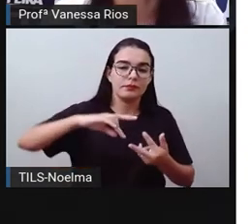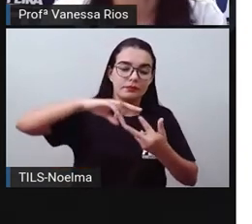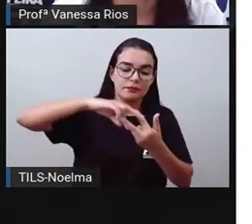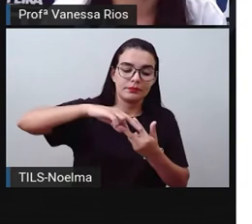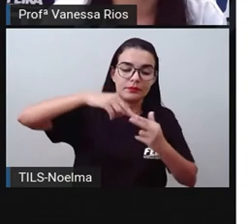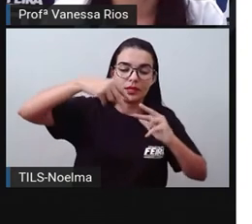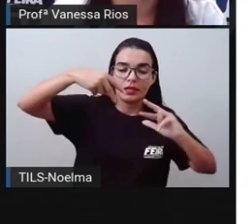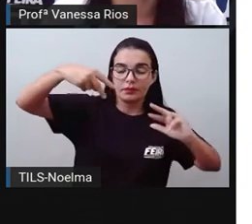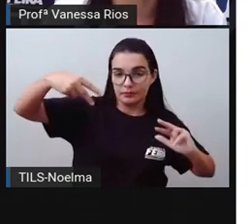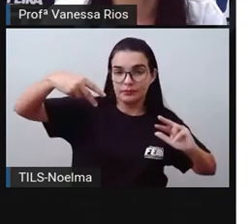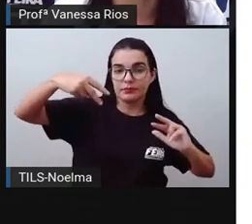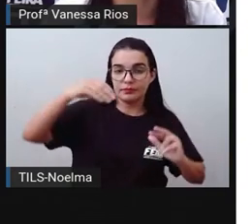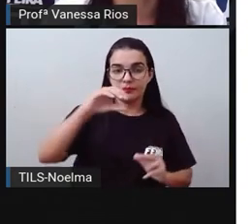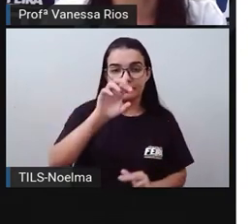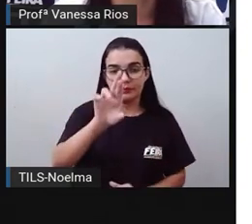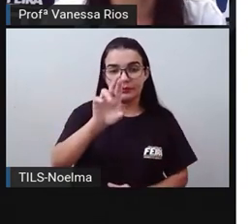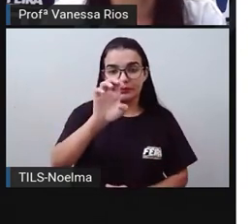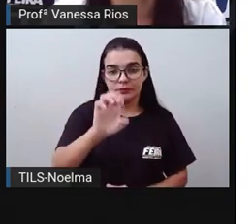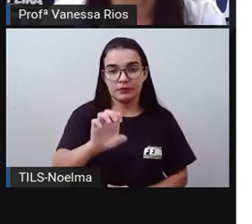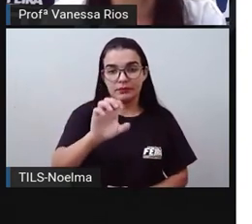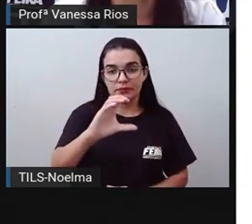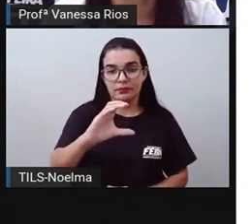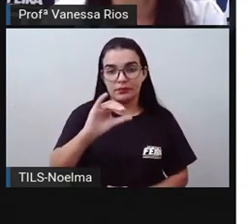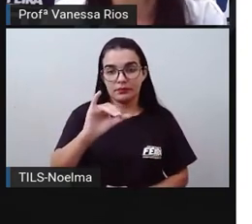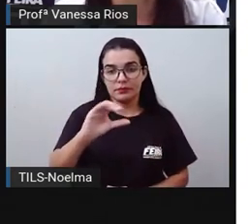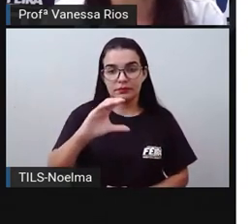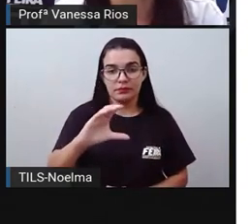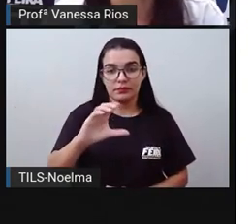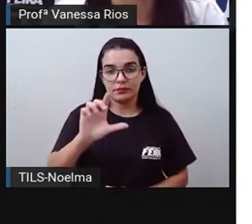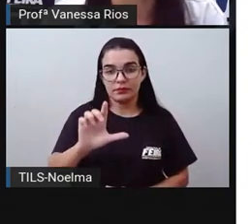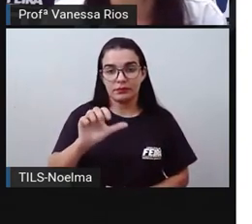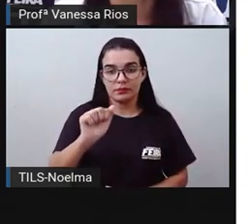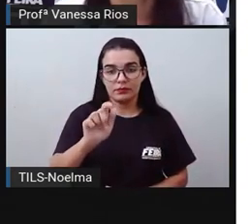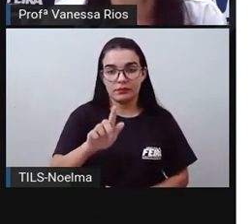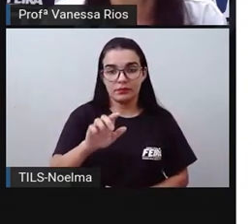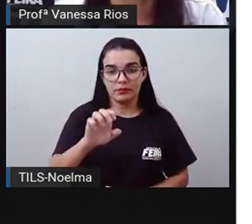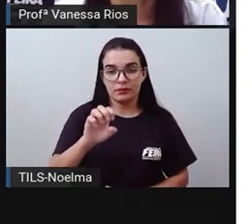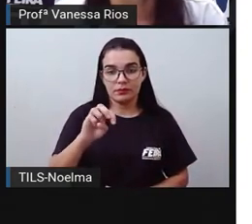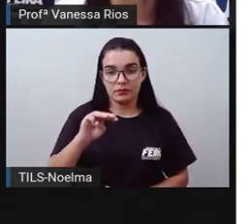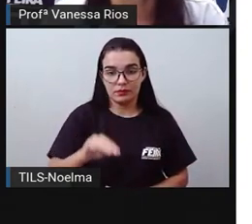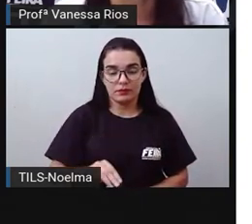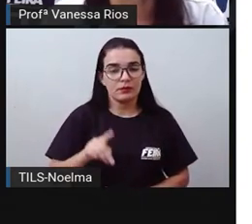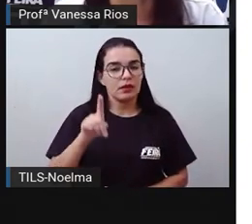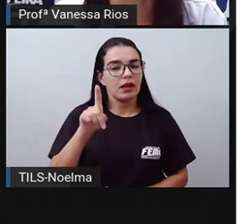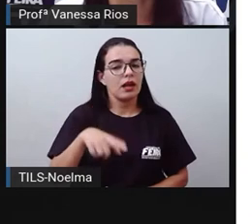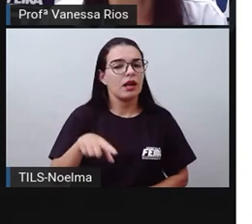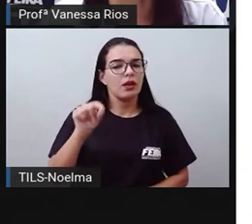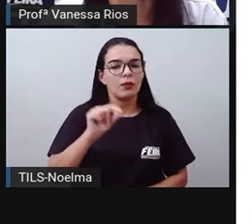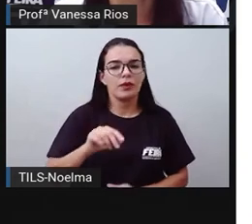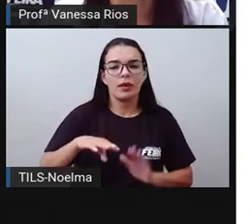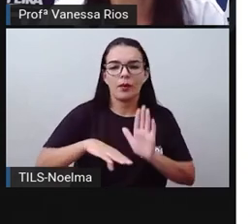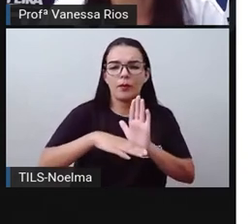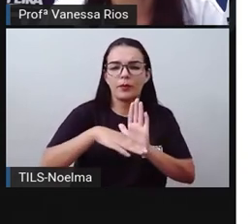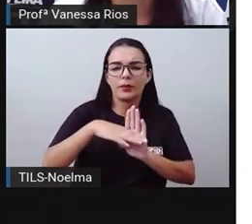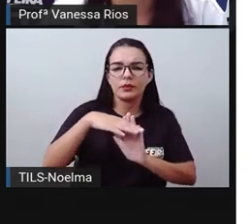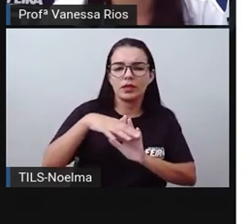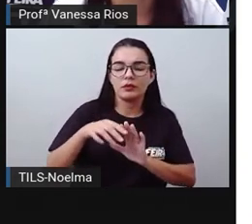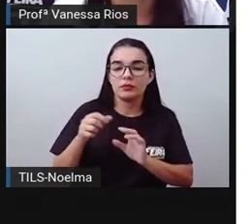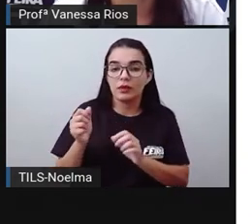ambientais relacionados aos resíduos, ao lixo, sejam resolvidos. A reciclagem é o processo